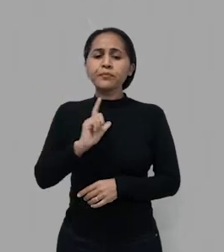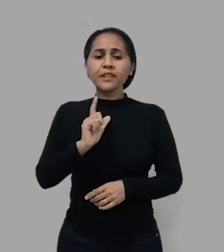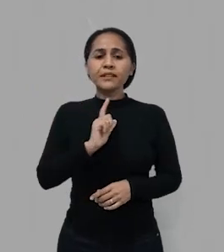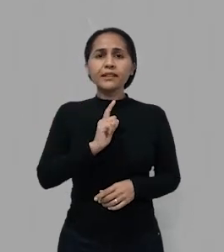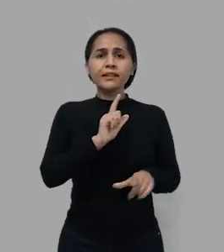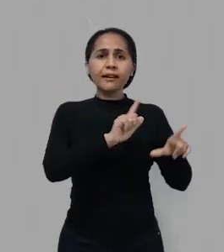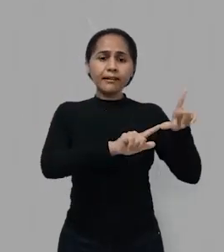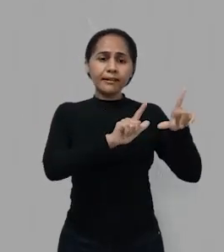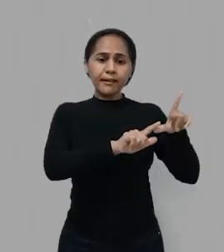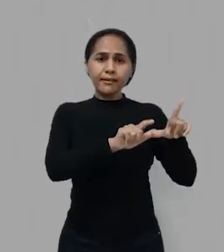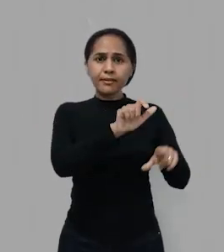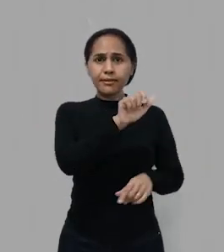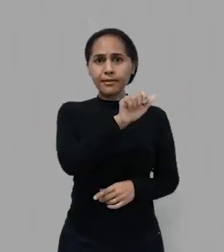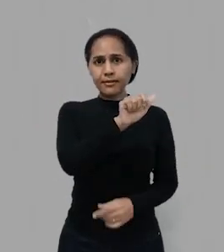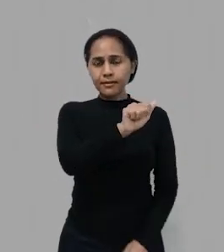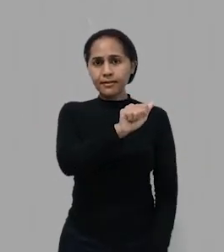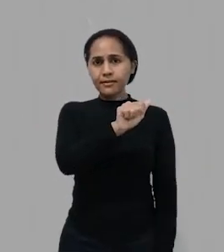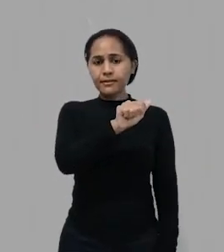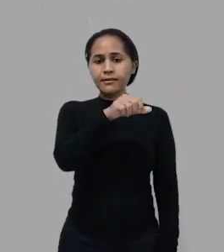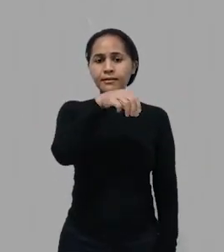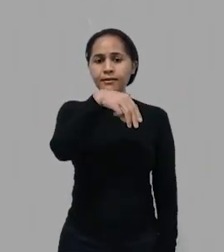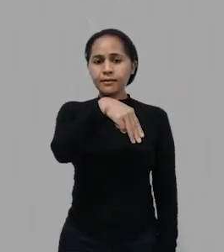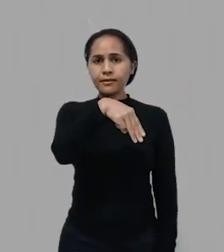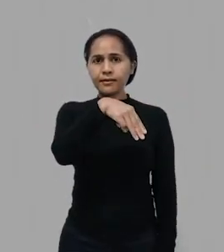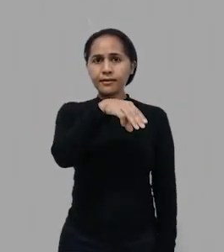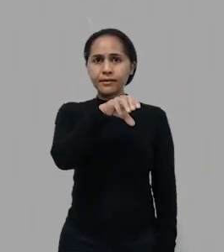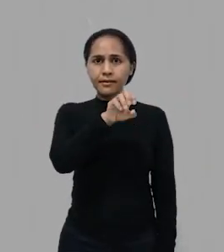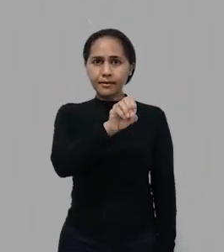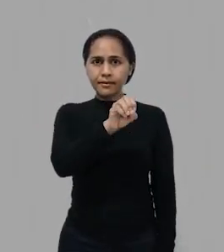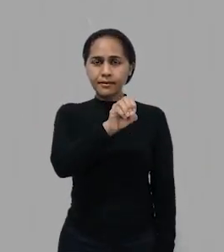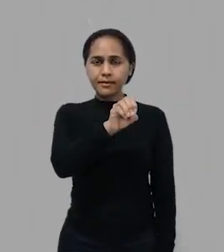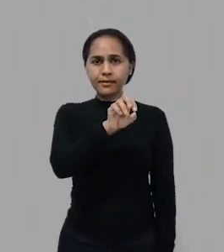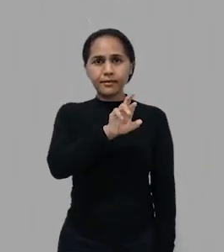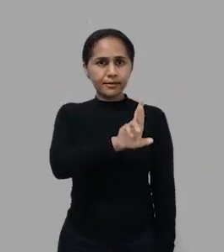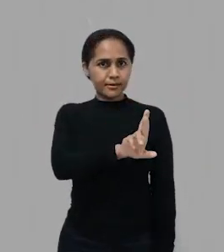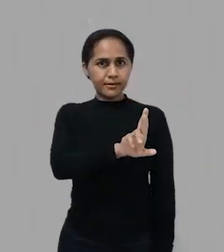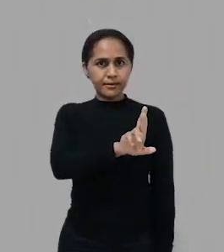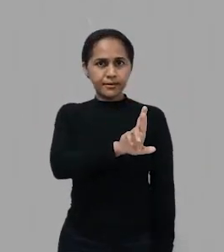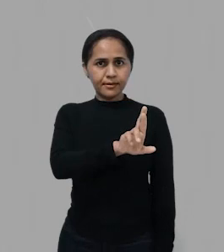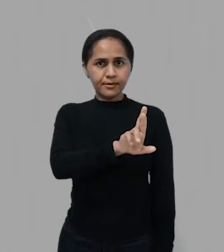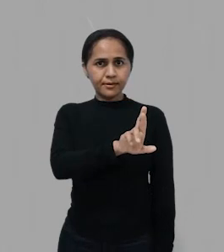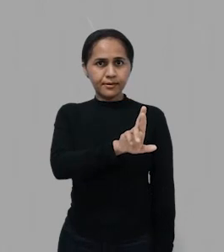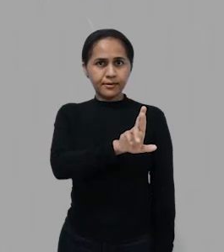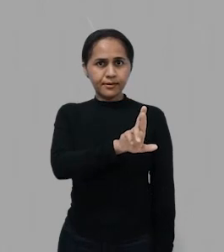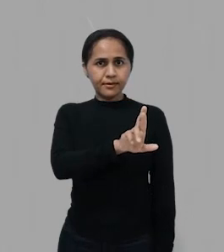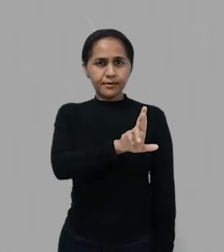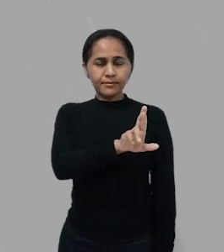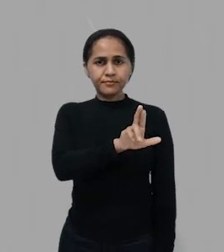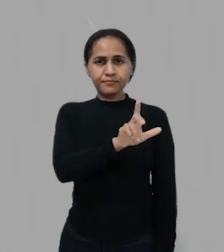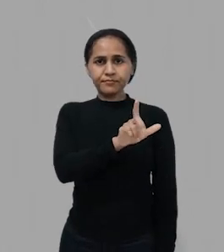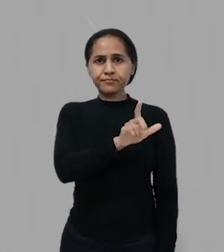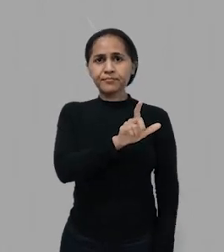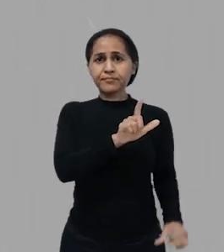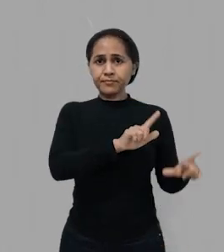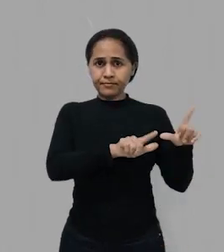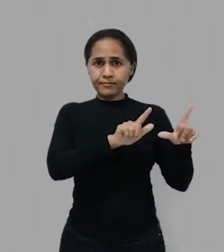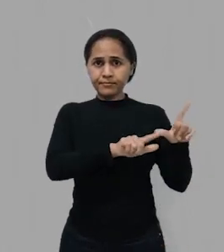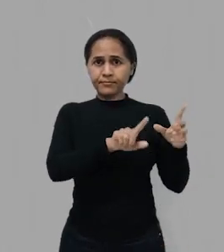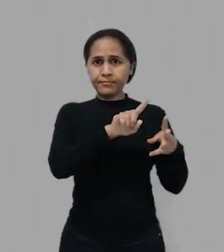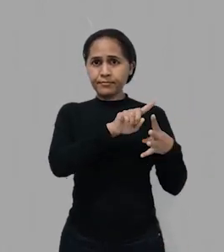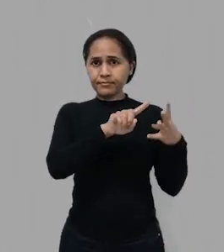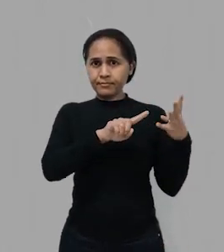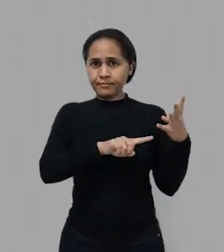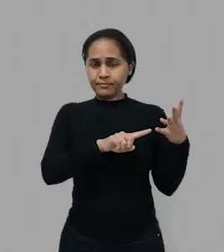4 letras. Letra A, M, O, R, né? Essas 4 letrinhas. Essas 4